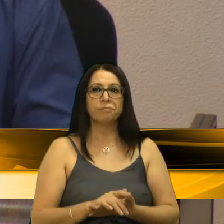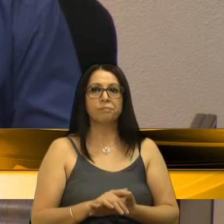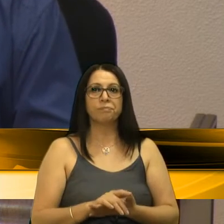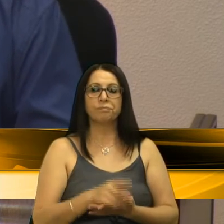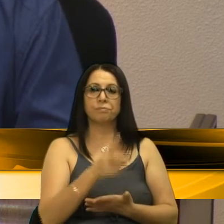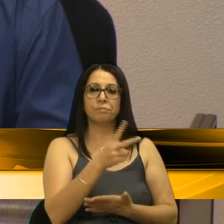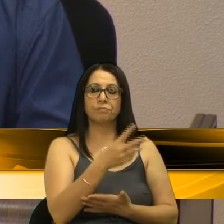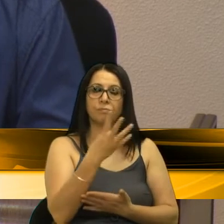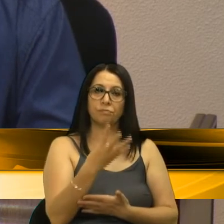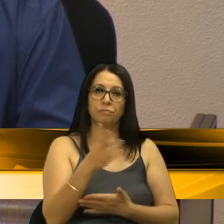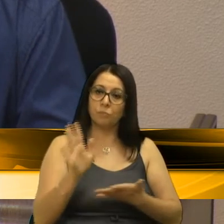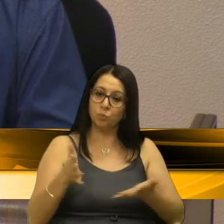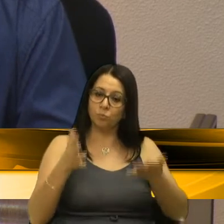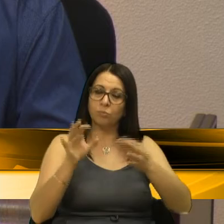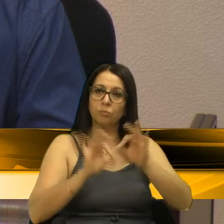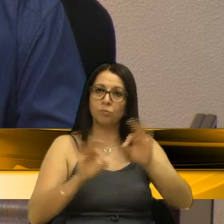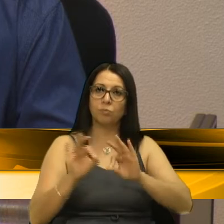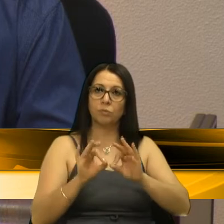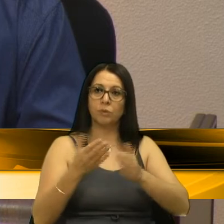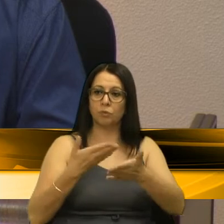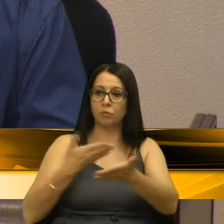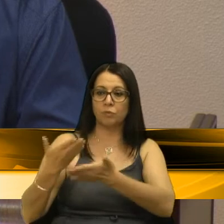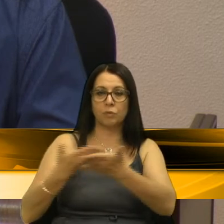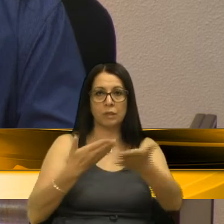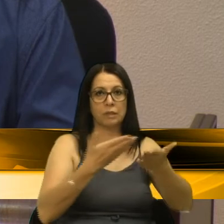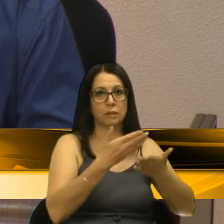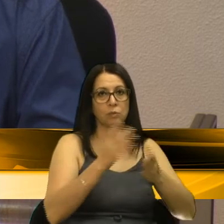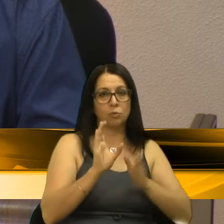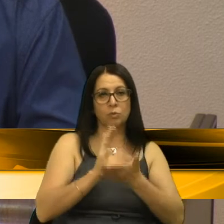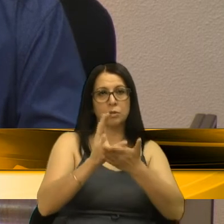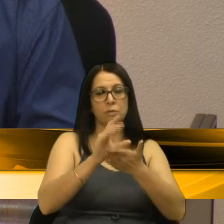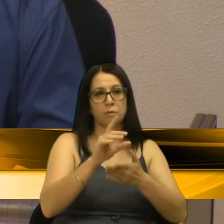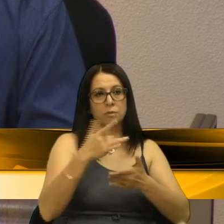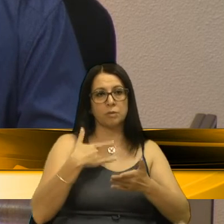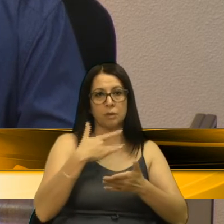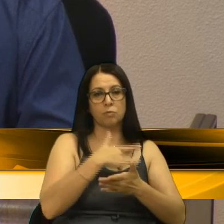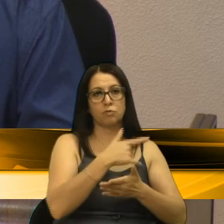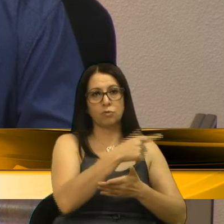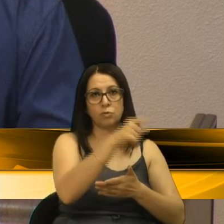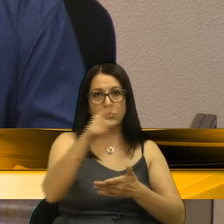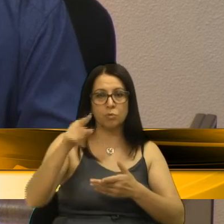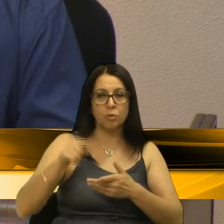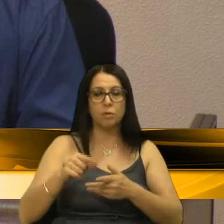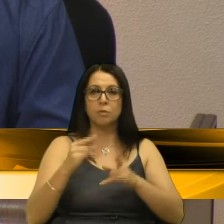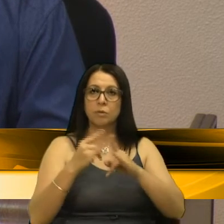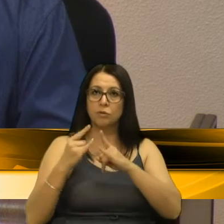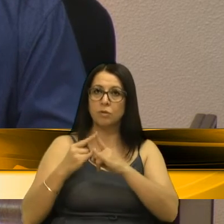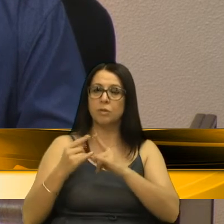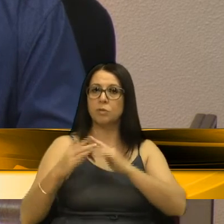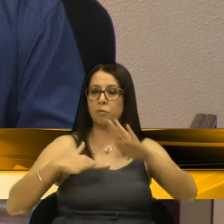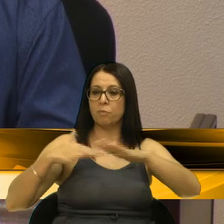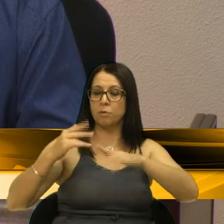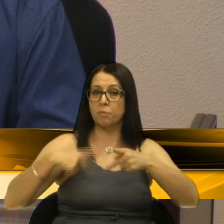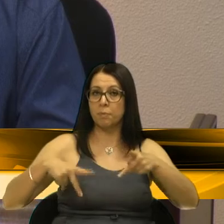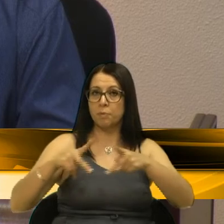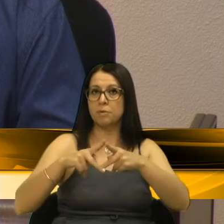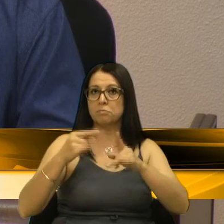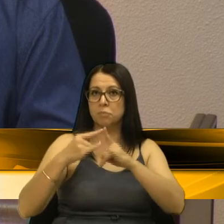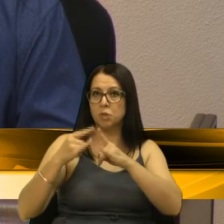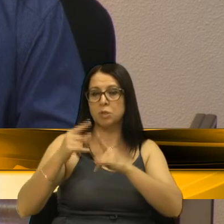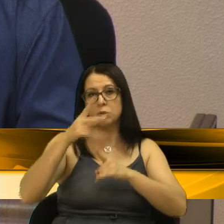24, estimular e articular o intercâmbio entre conselhos de saúde, conselhos locais de saúde, entidades, movimentos populares e instituições